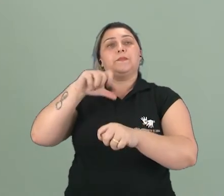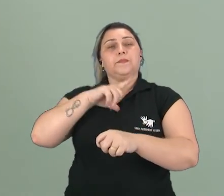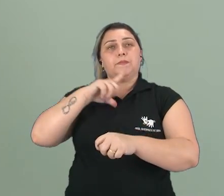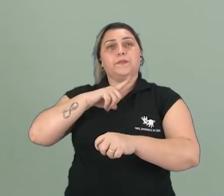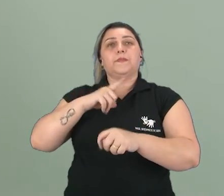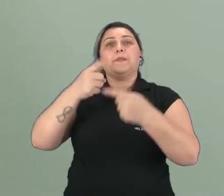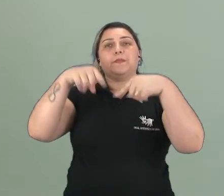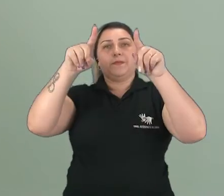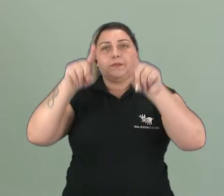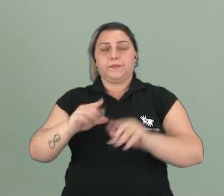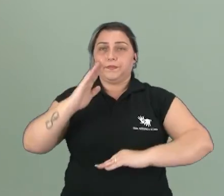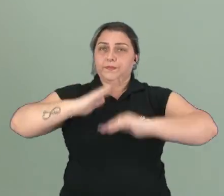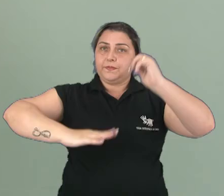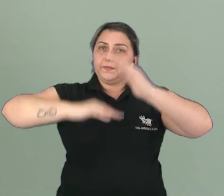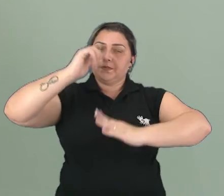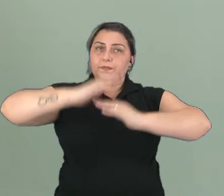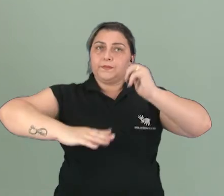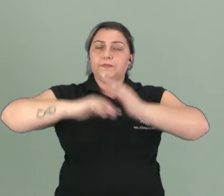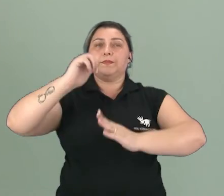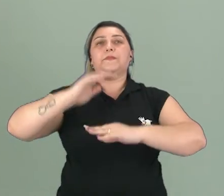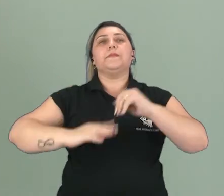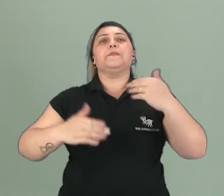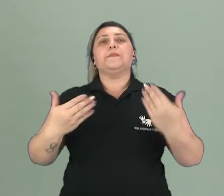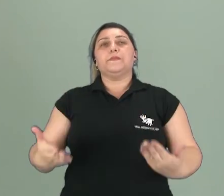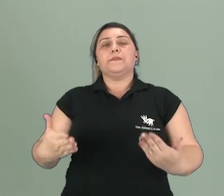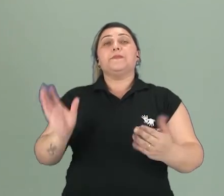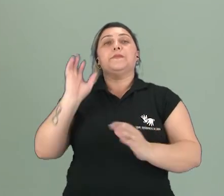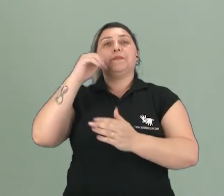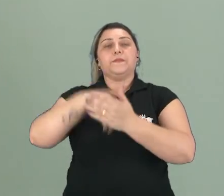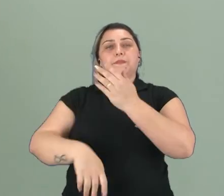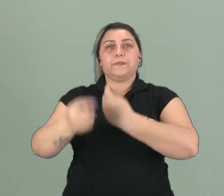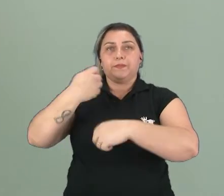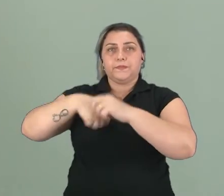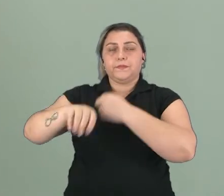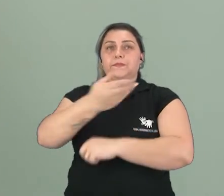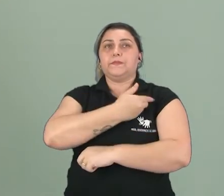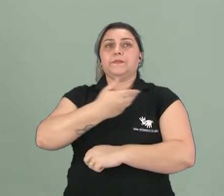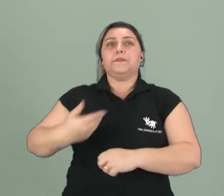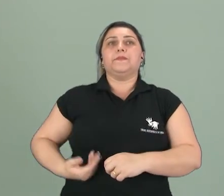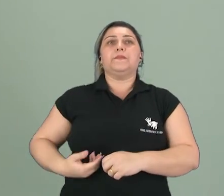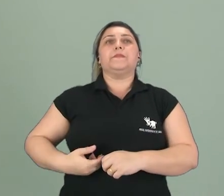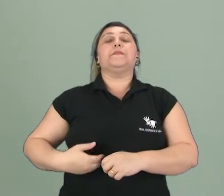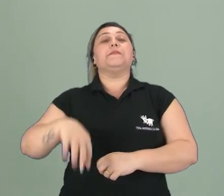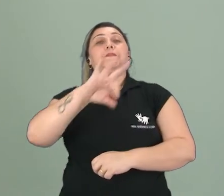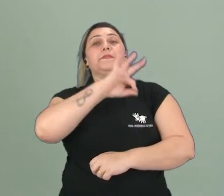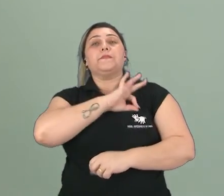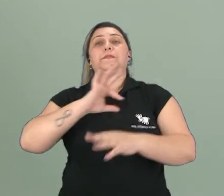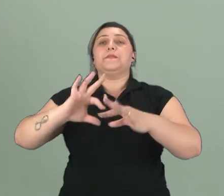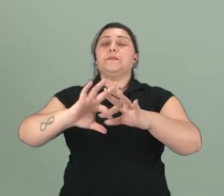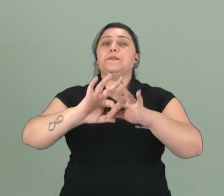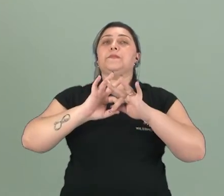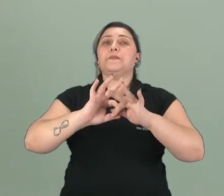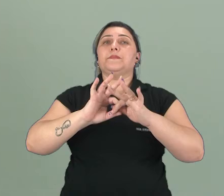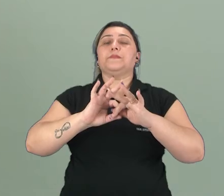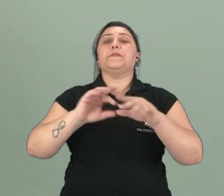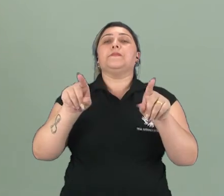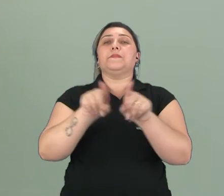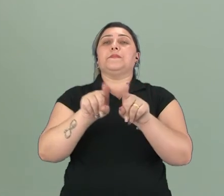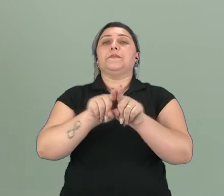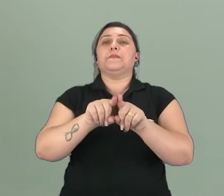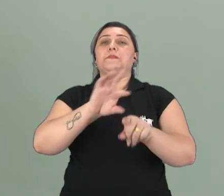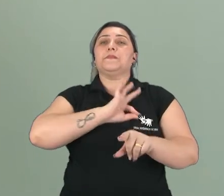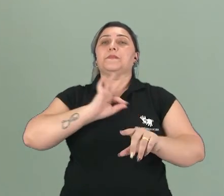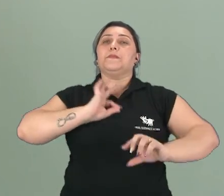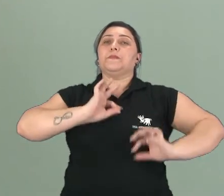de profissionais que iriam trabalhar, funcionários, dentro da administração pública. A gente tem a unificação do exército, certo?